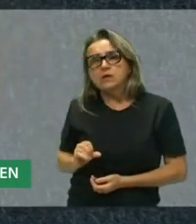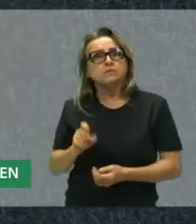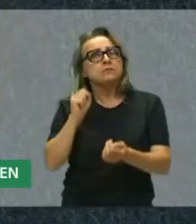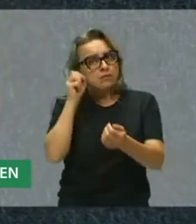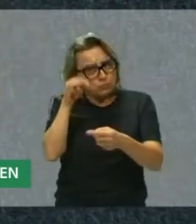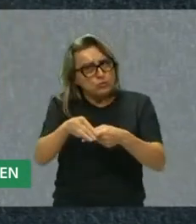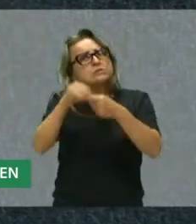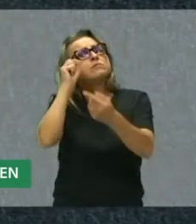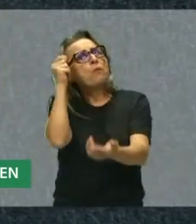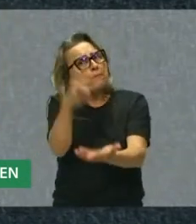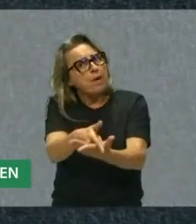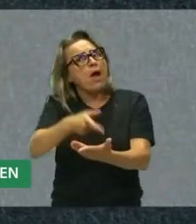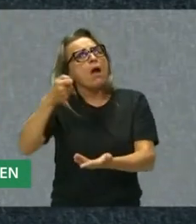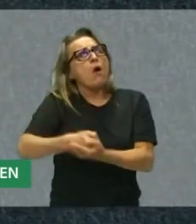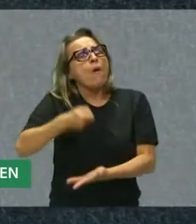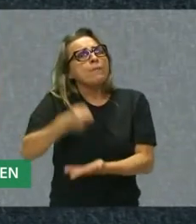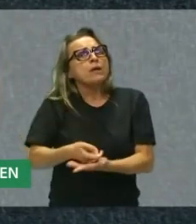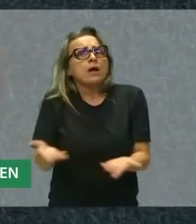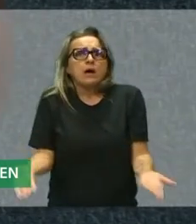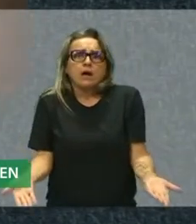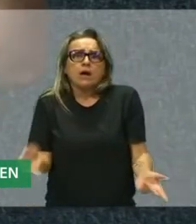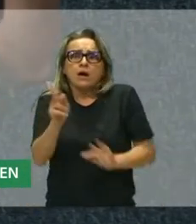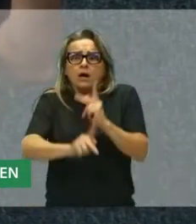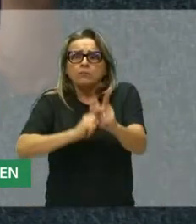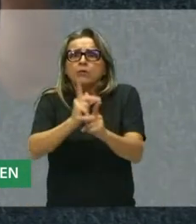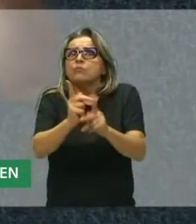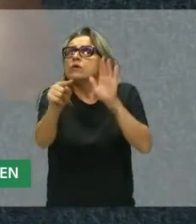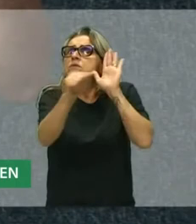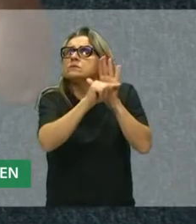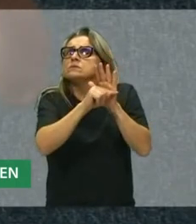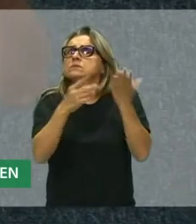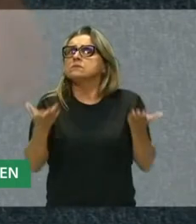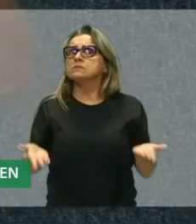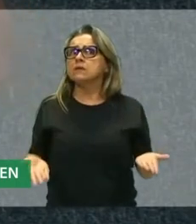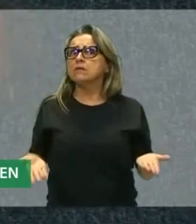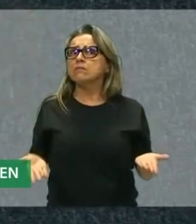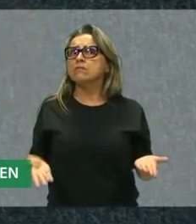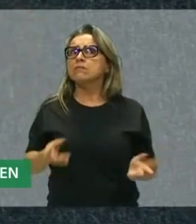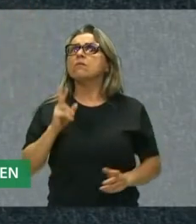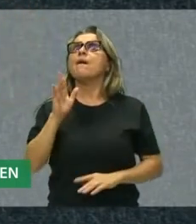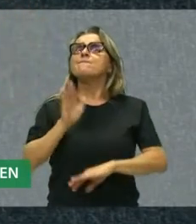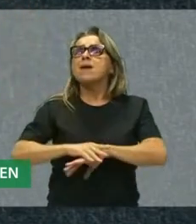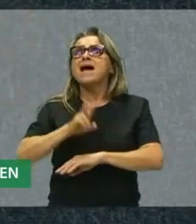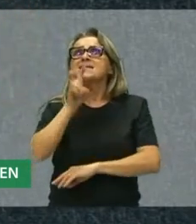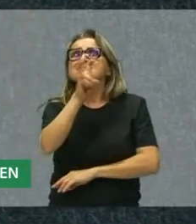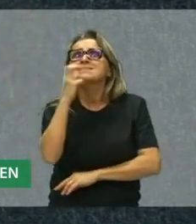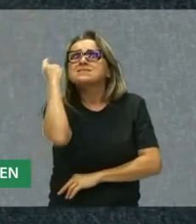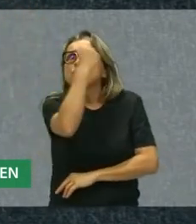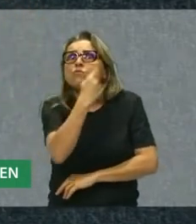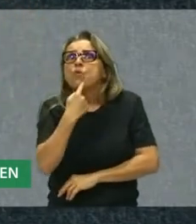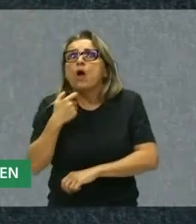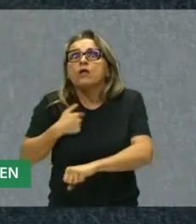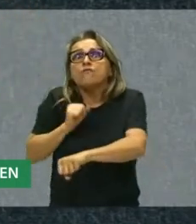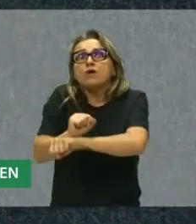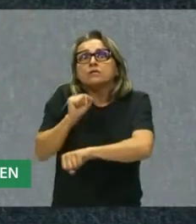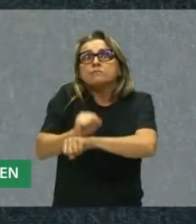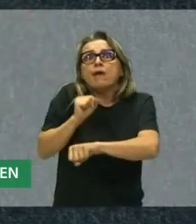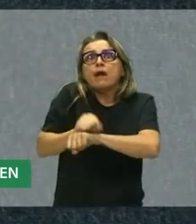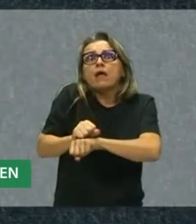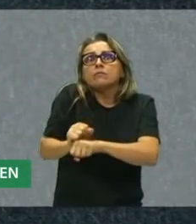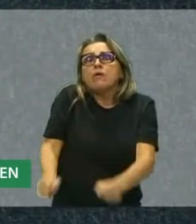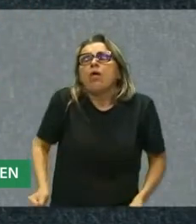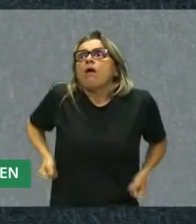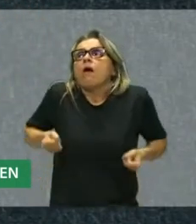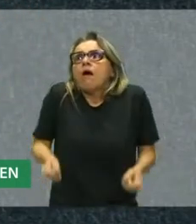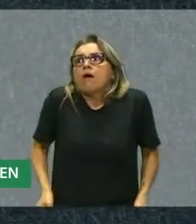municípios pagarem também. Porque senão a população de Itajaí vai ficar carregando nas costas. Porque foram mais de 5 horas que eu fiquei numa cadeira de roda, com o dedo aberto,